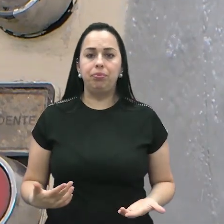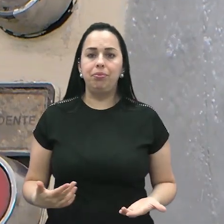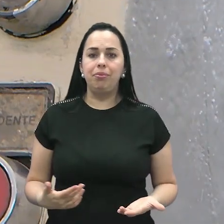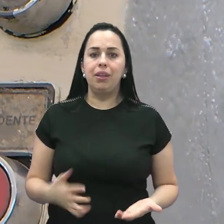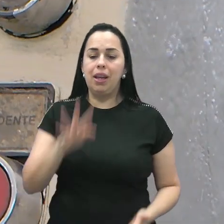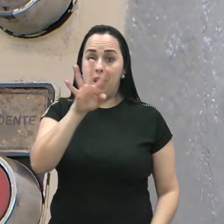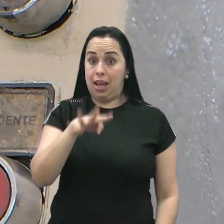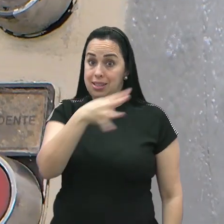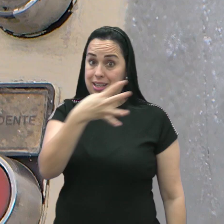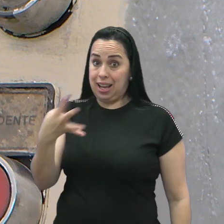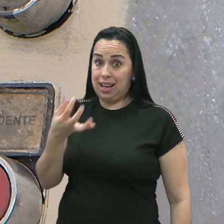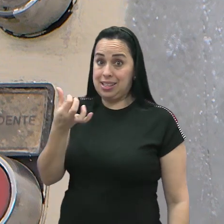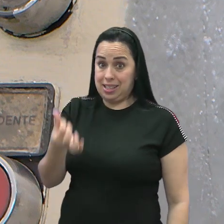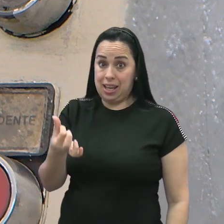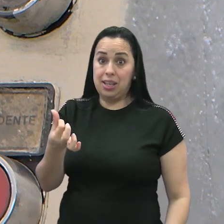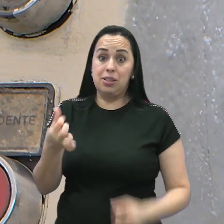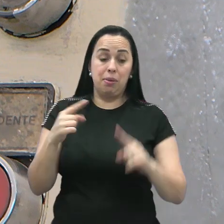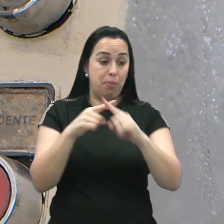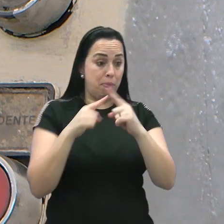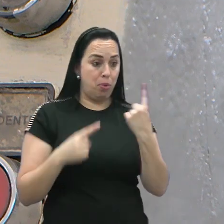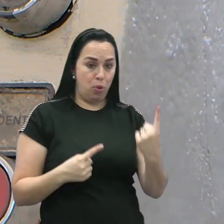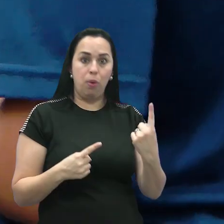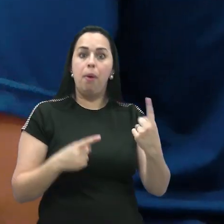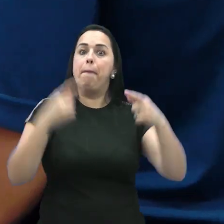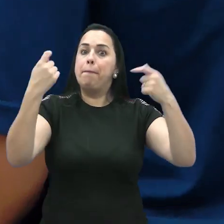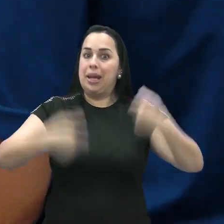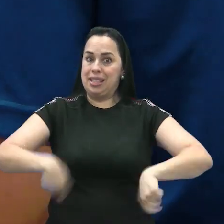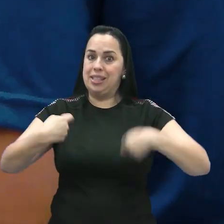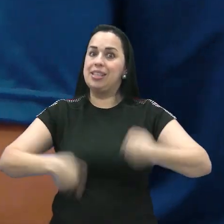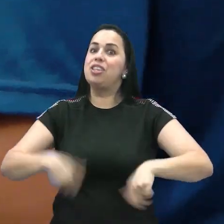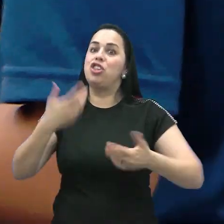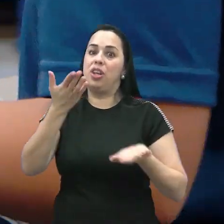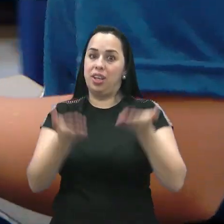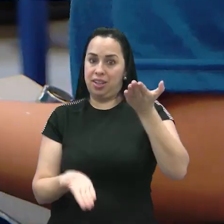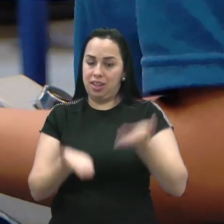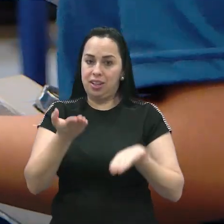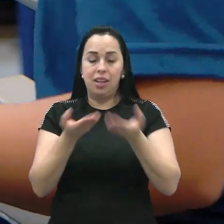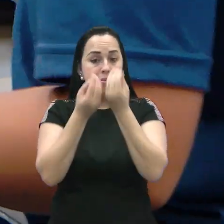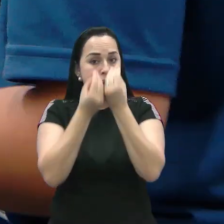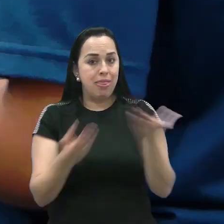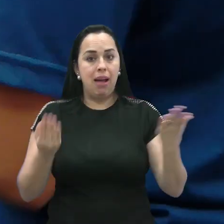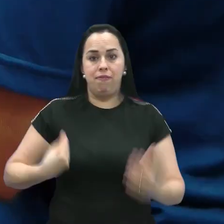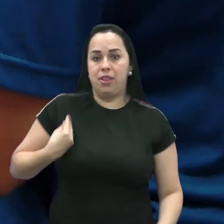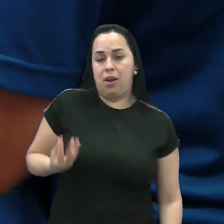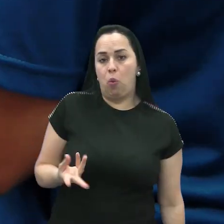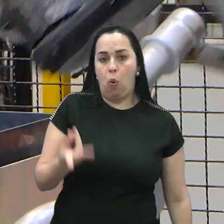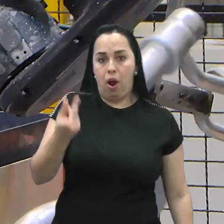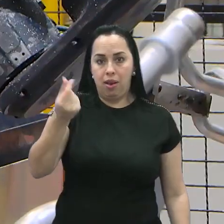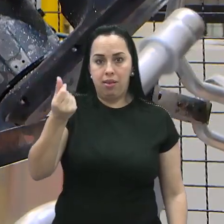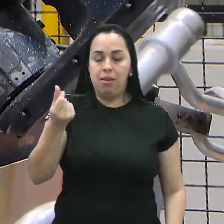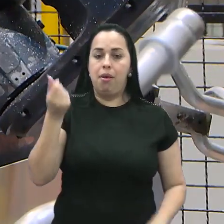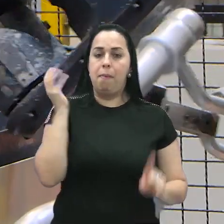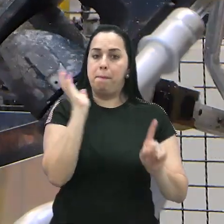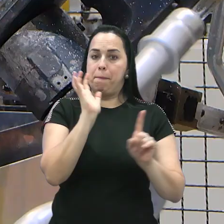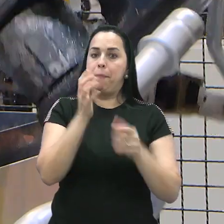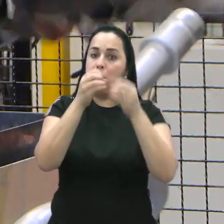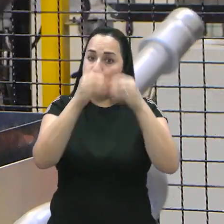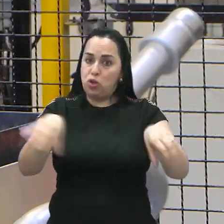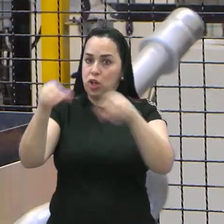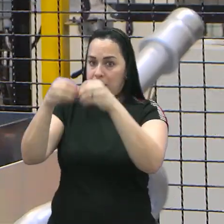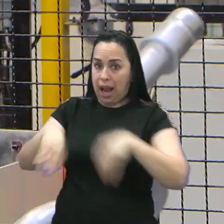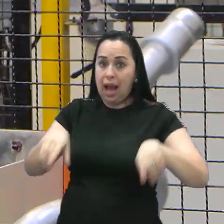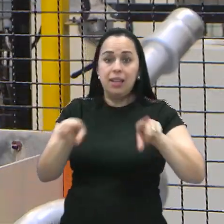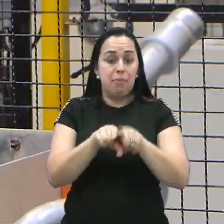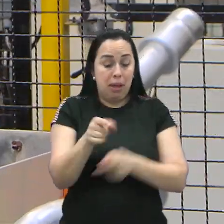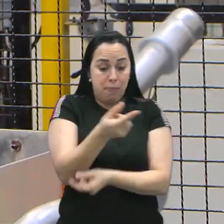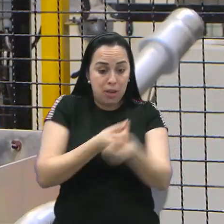palavra para o fim da escala 6x1 é equilíbrio. A expectativa é que o novo modelo garanta a qualidade de vida sem afetar o